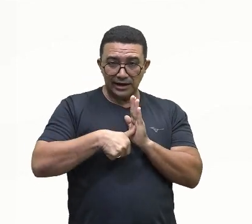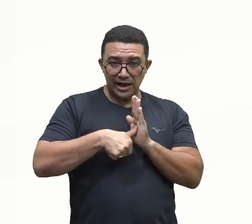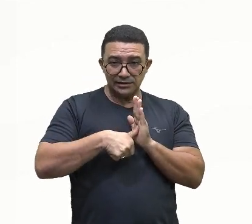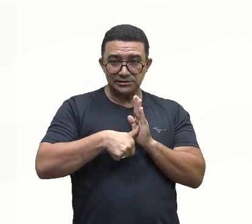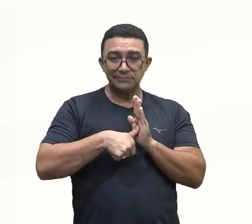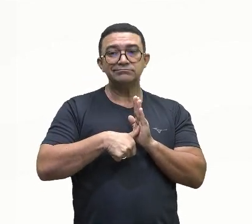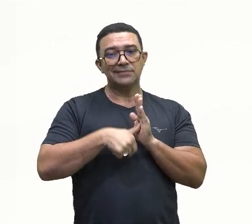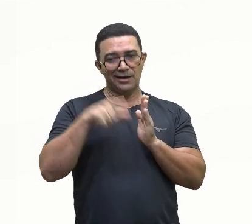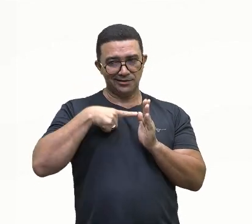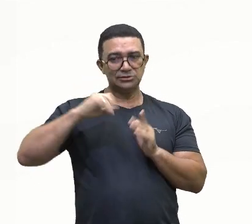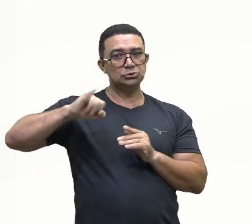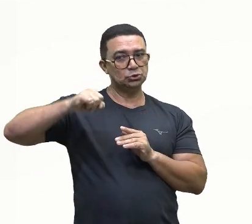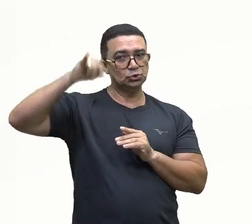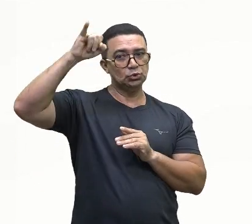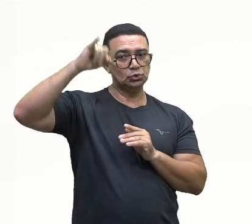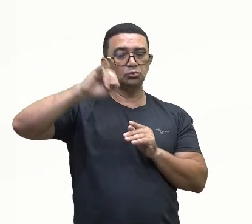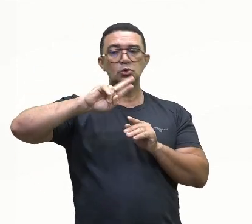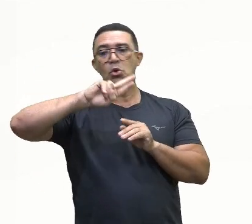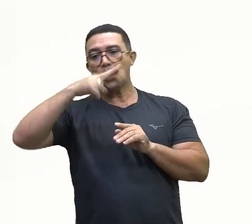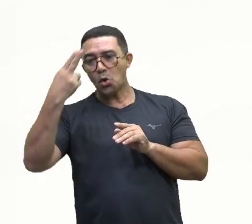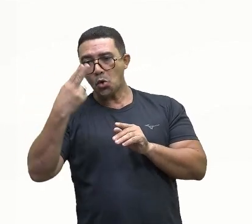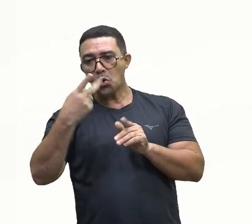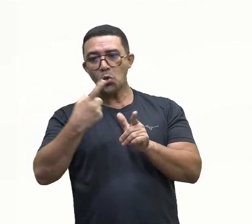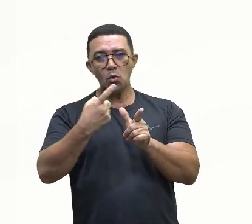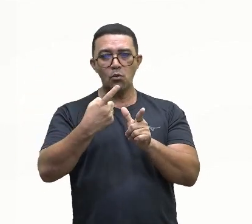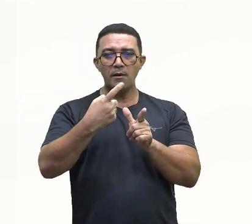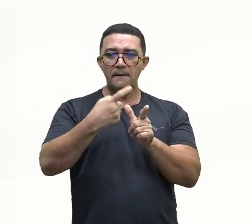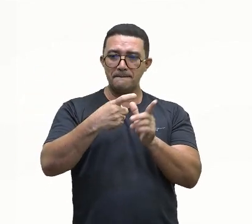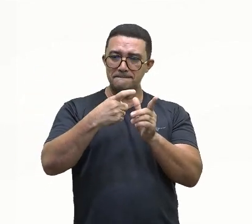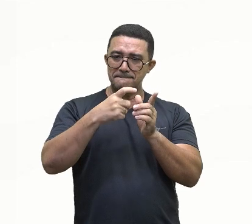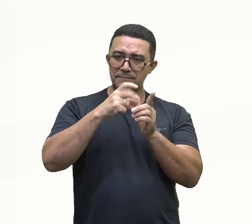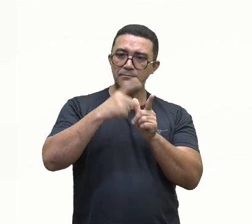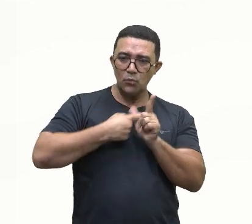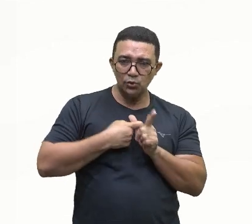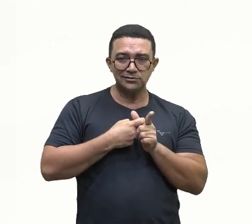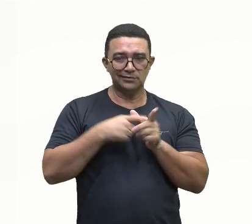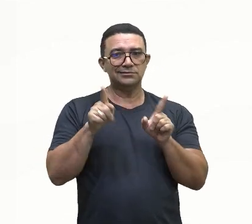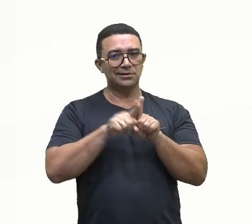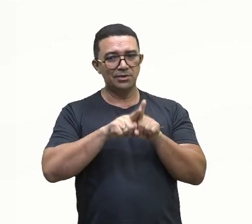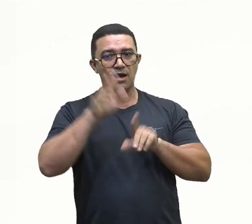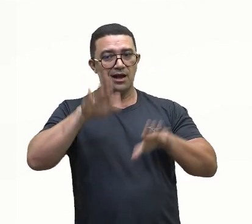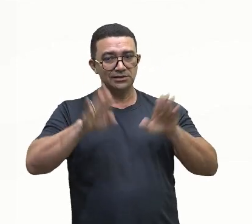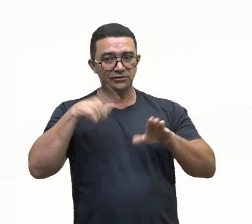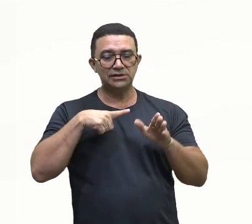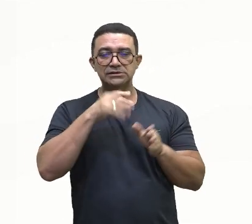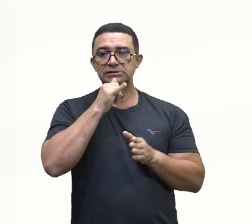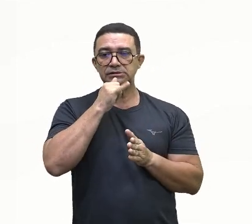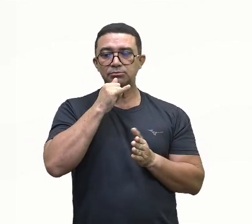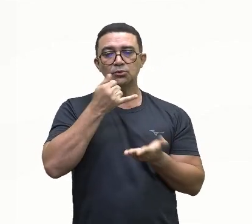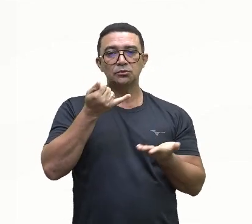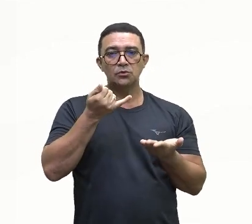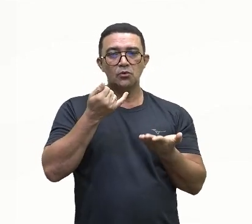aqueles juros ou multas que você tem que ter muito cuidado, porque muitas vezes, numa conta de energia,